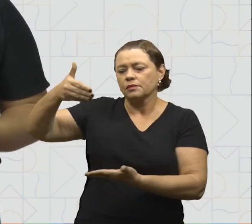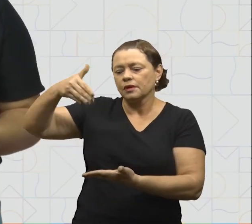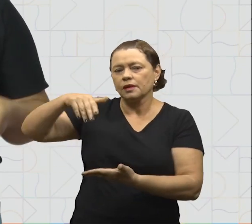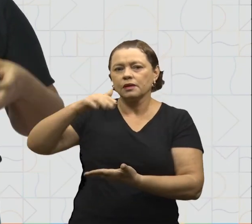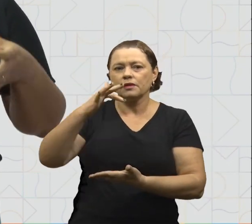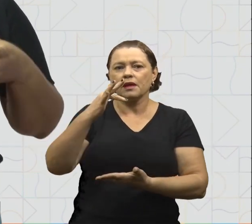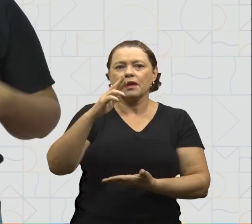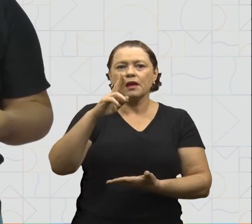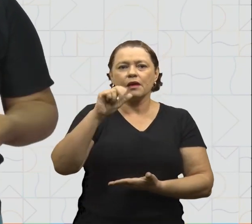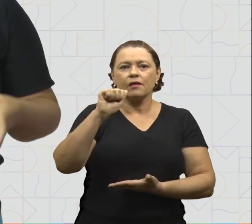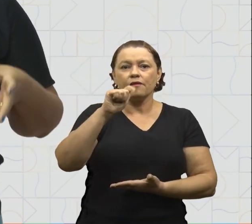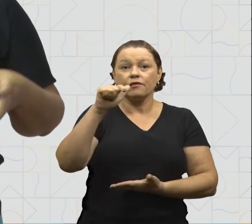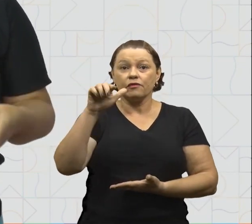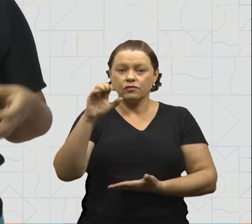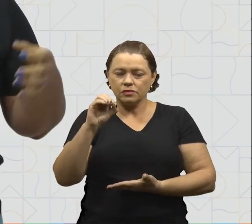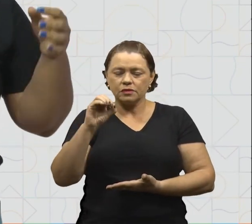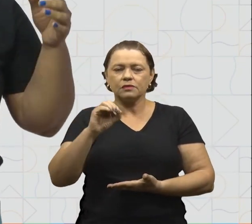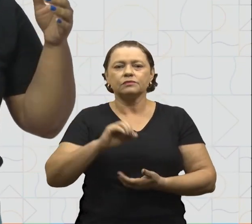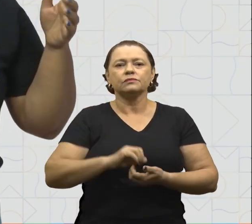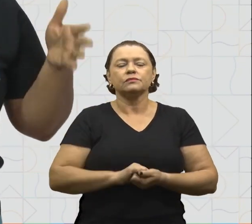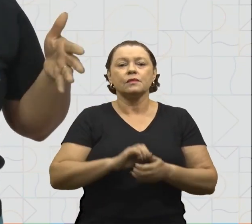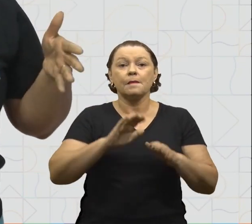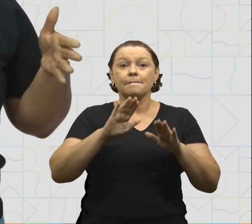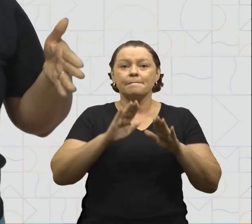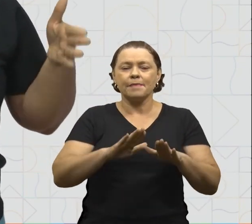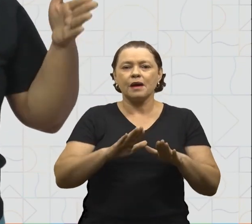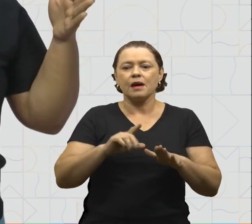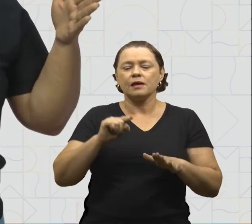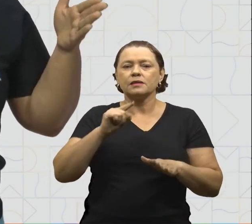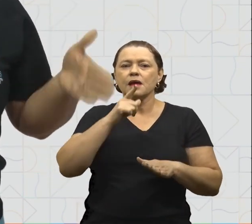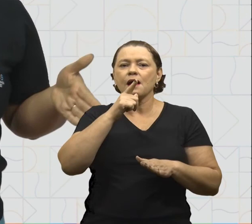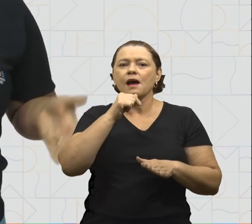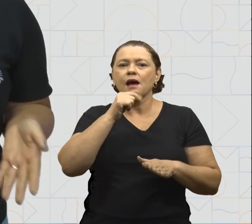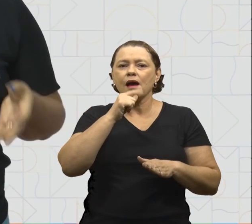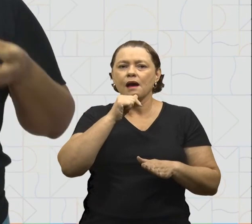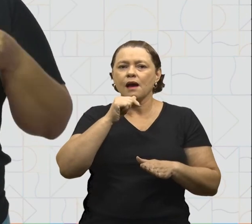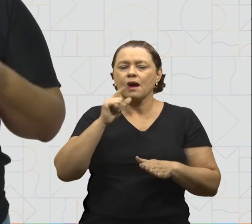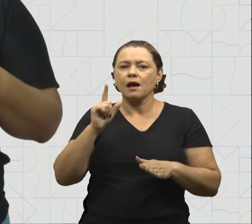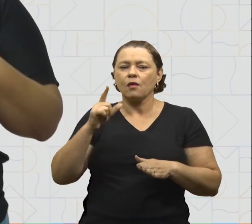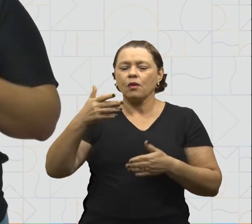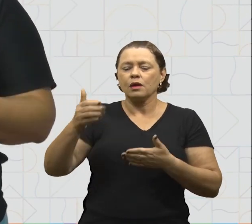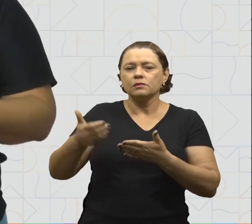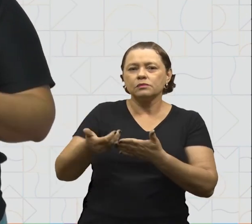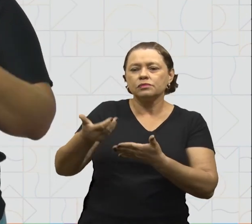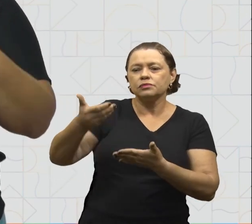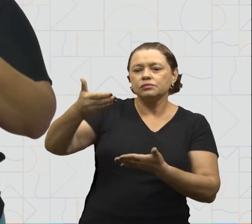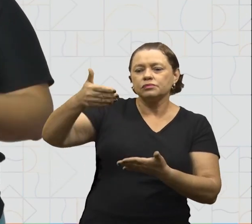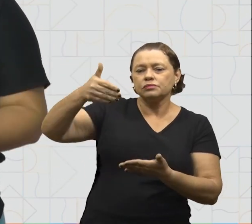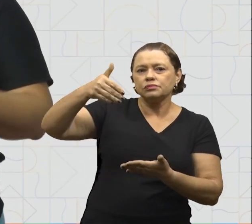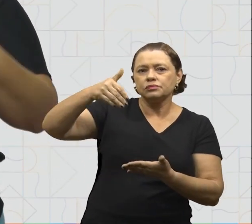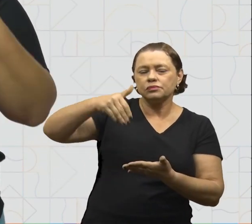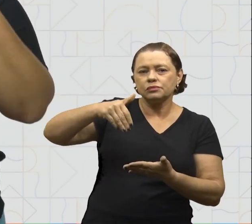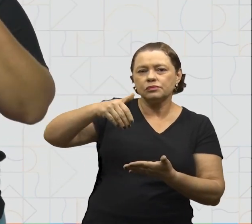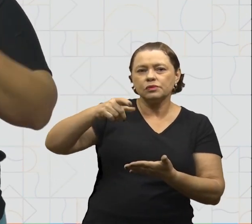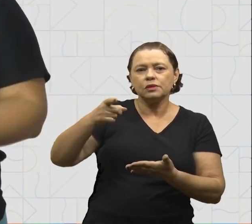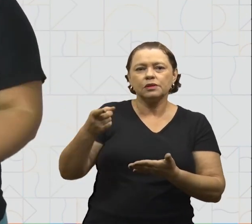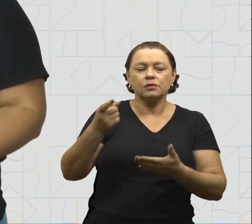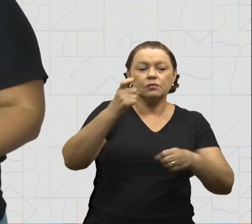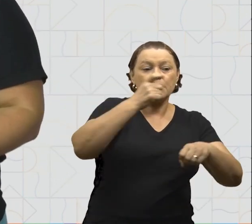fusão. Já o processo em que a água vai do estado líquido para o estado sólido é chamado